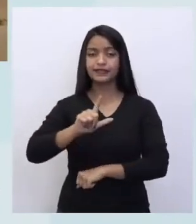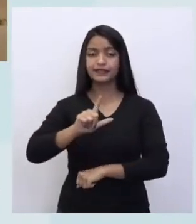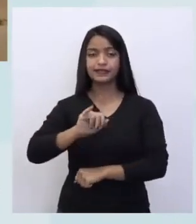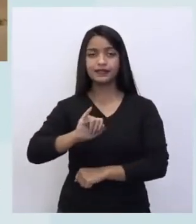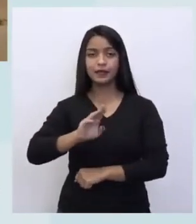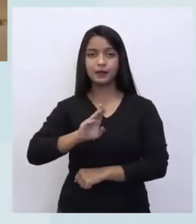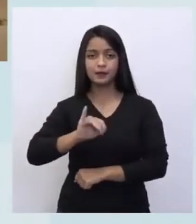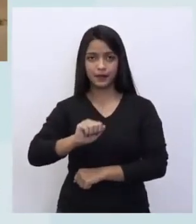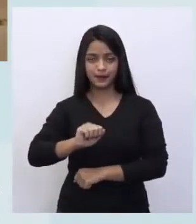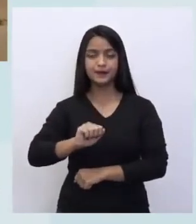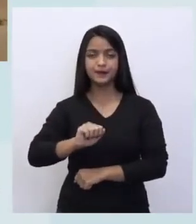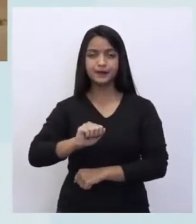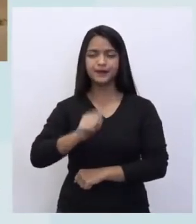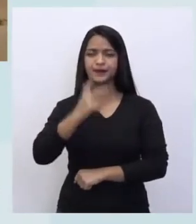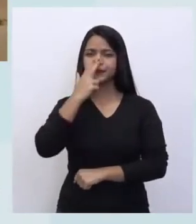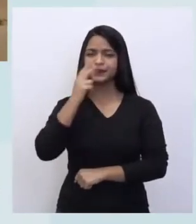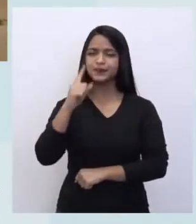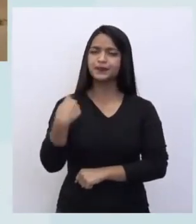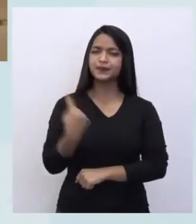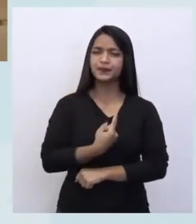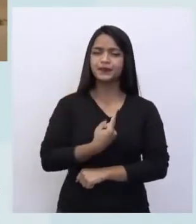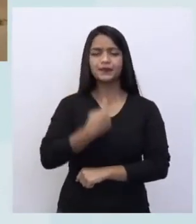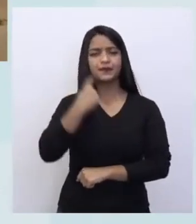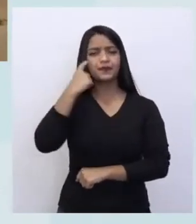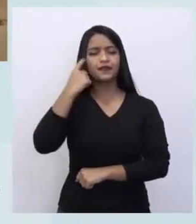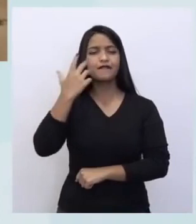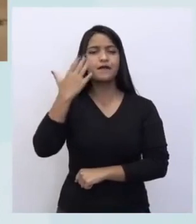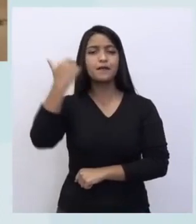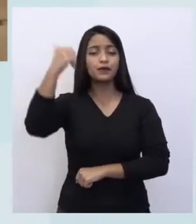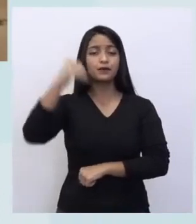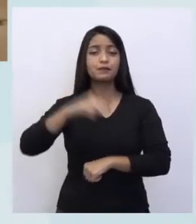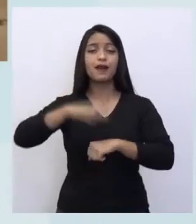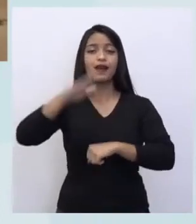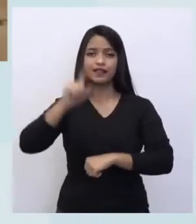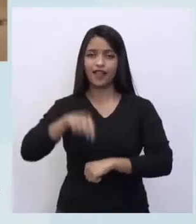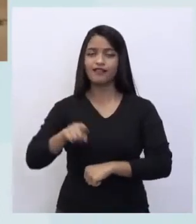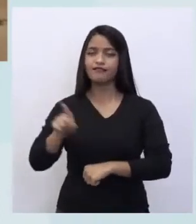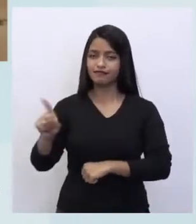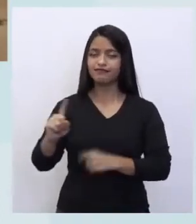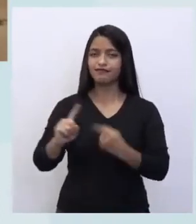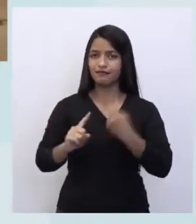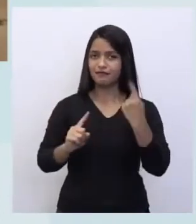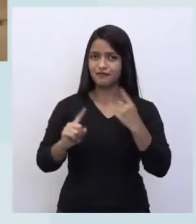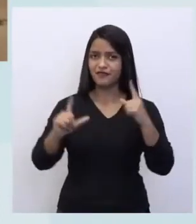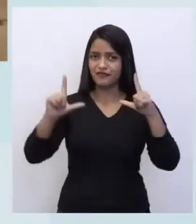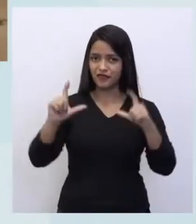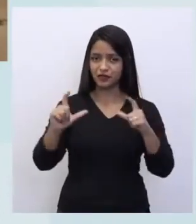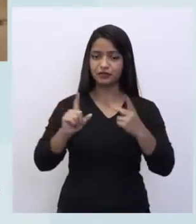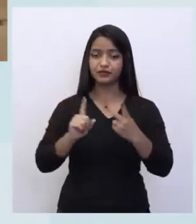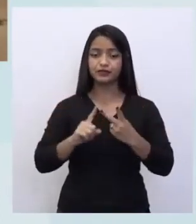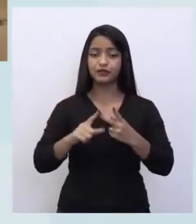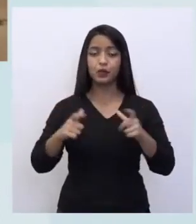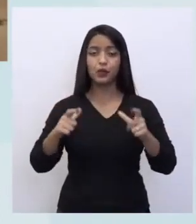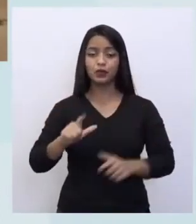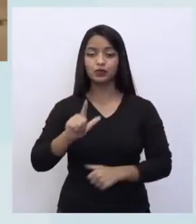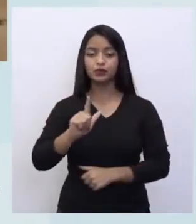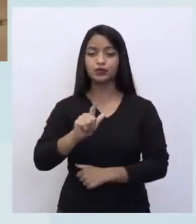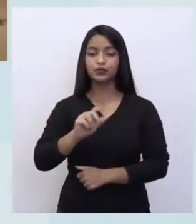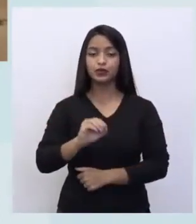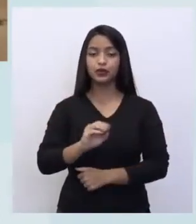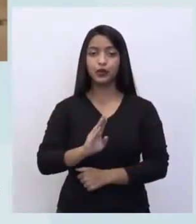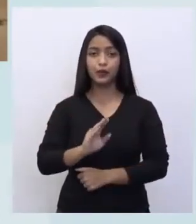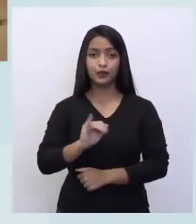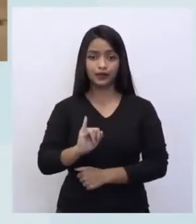o deserto do Saara, quando nós falamos em deserto, ele é o mais famoso. Depois nós temos o deserto de Gobi, né? Que fica